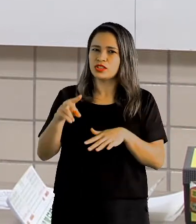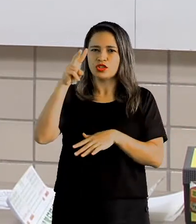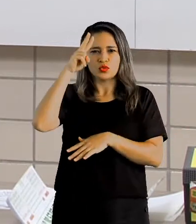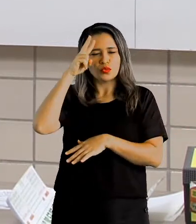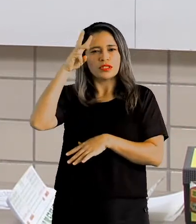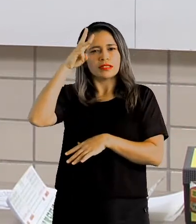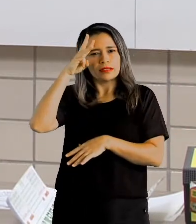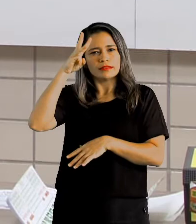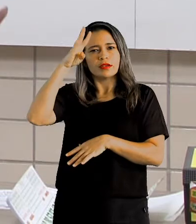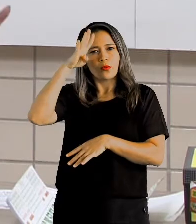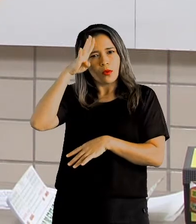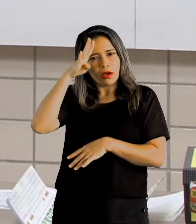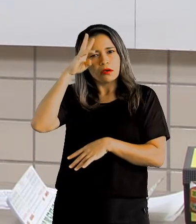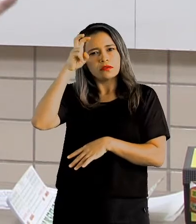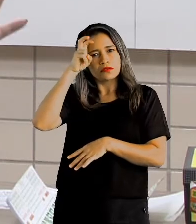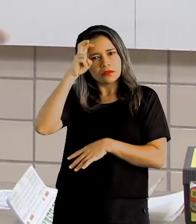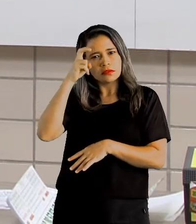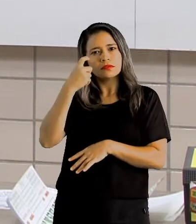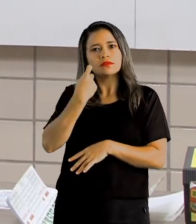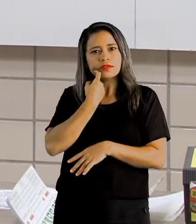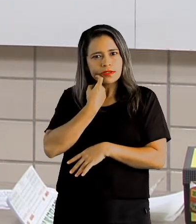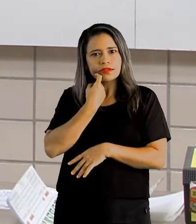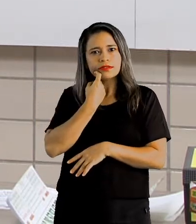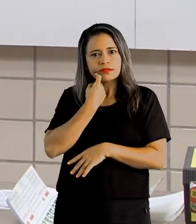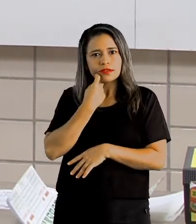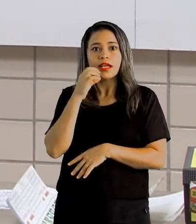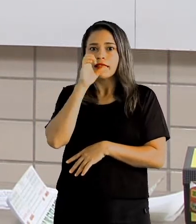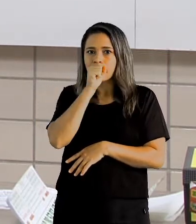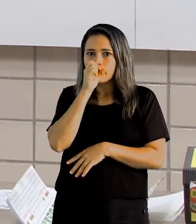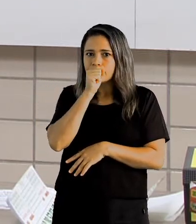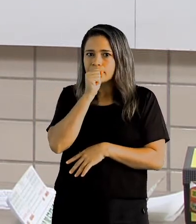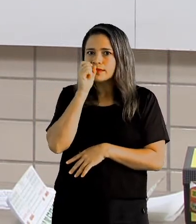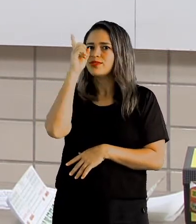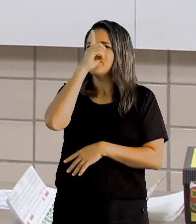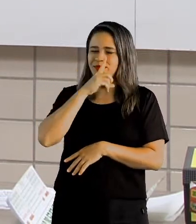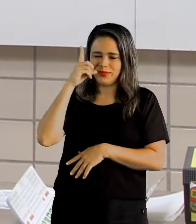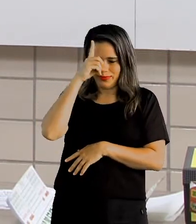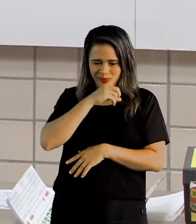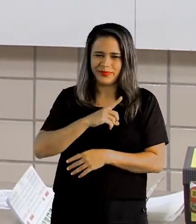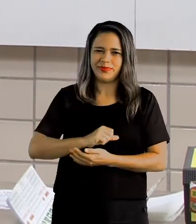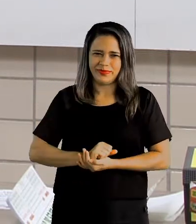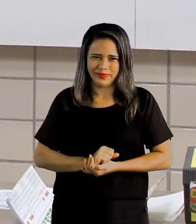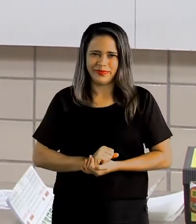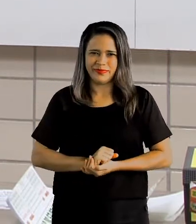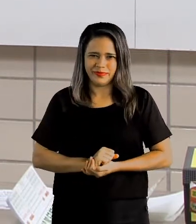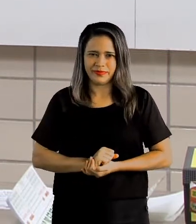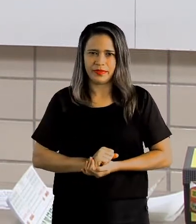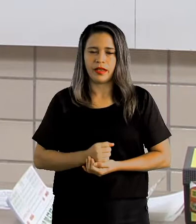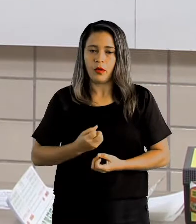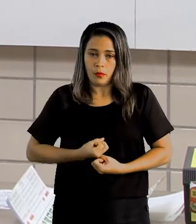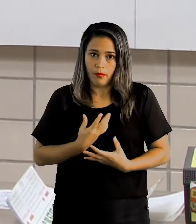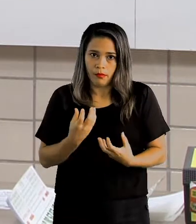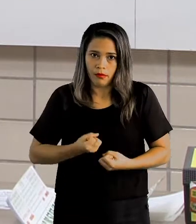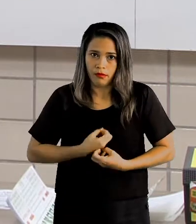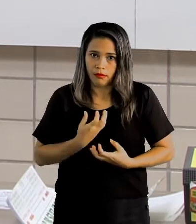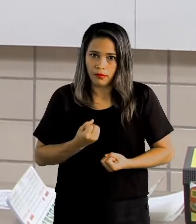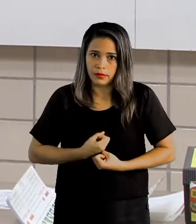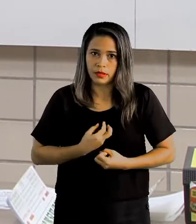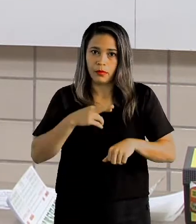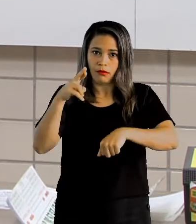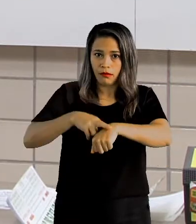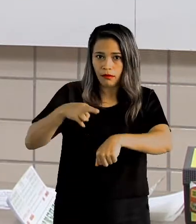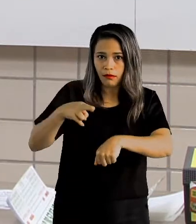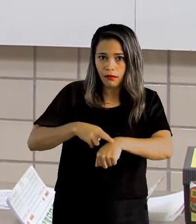terça-feira, quarta-feira, quinta-feira, sexta-feira, sábado e domingo. Então, o poema ele é composto por